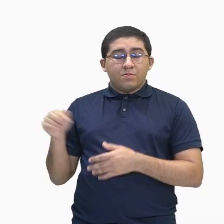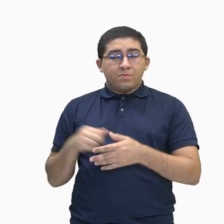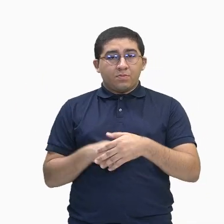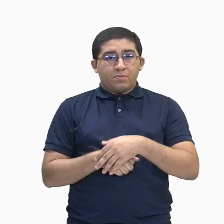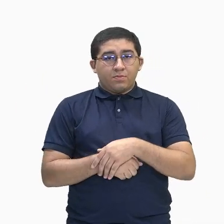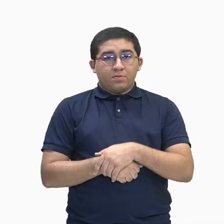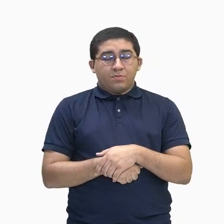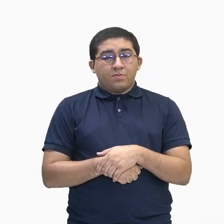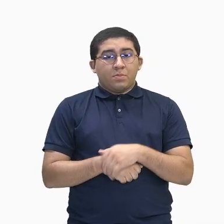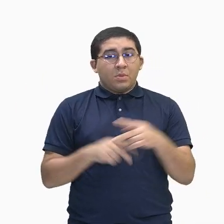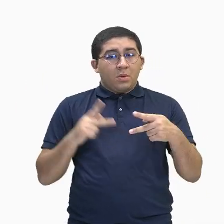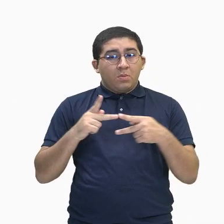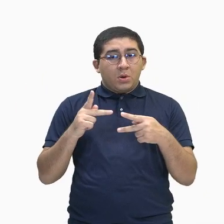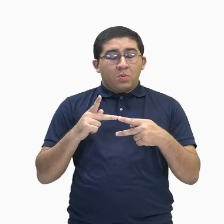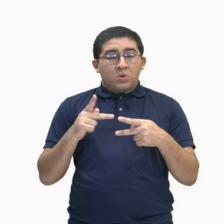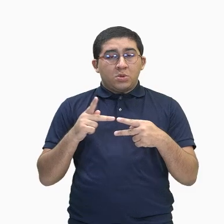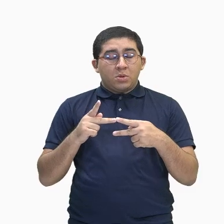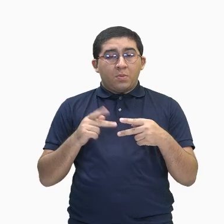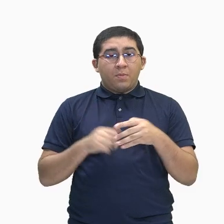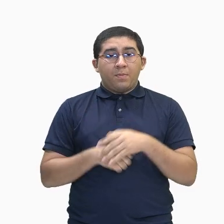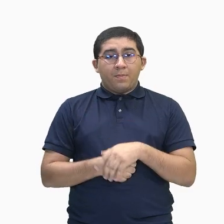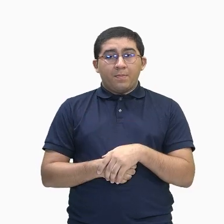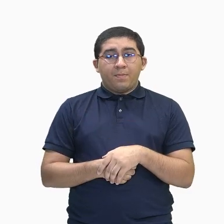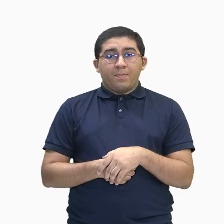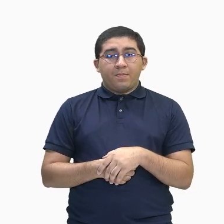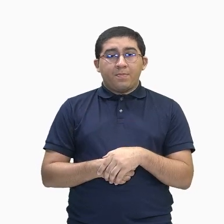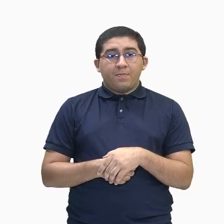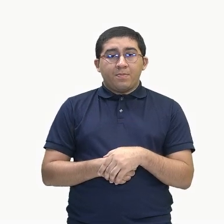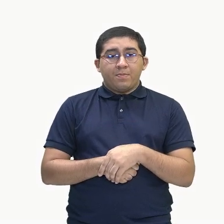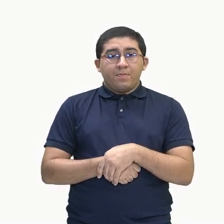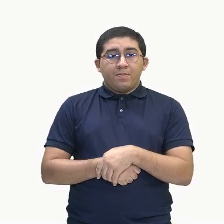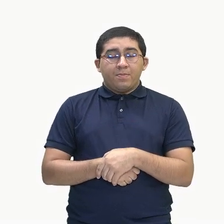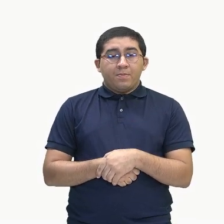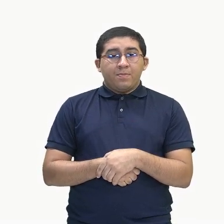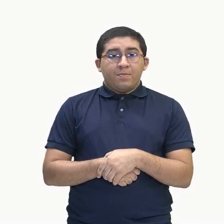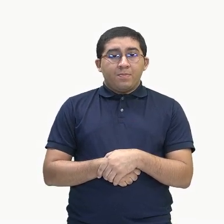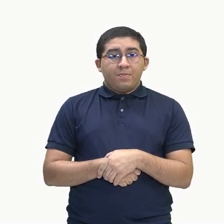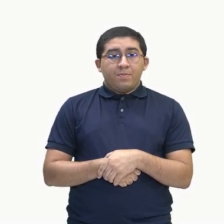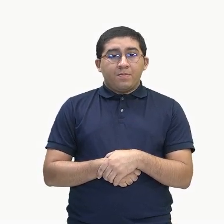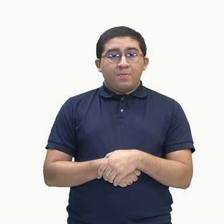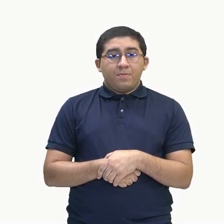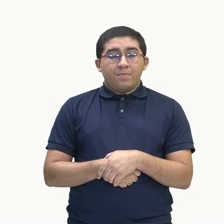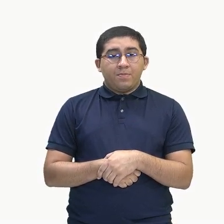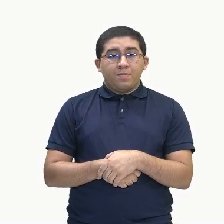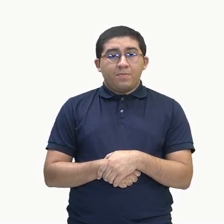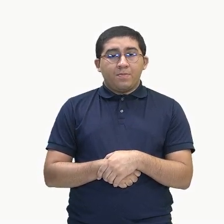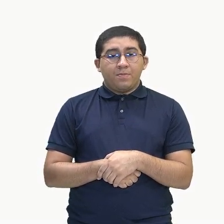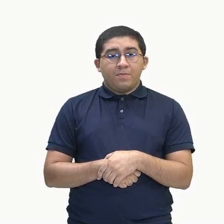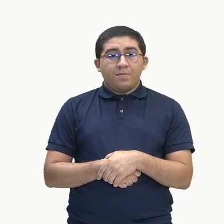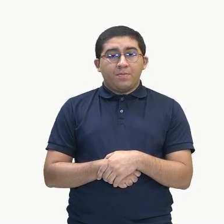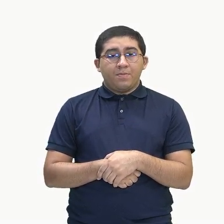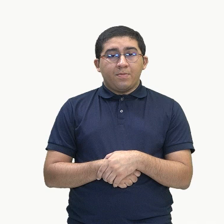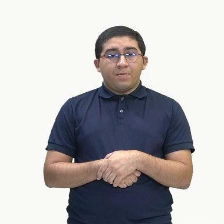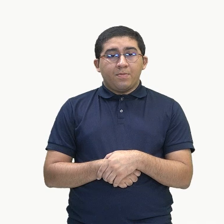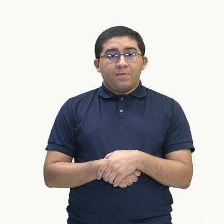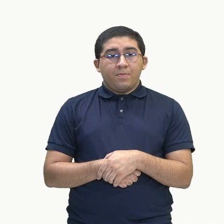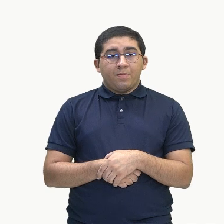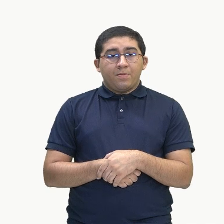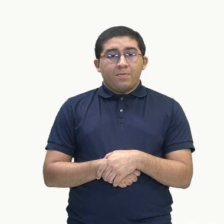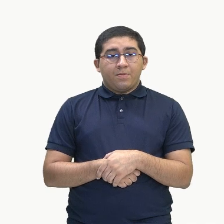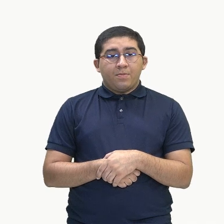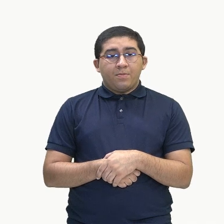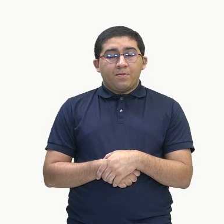gente, preposição. Preposição é uma classe de palavras, né?